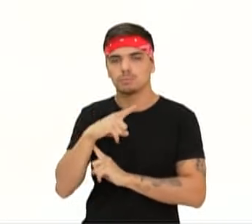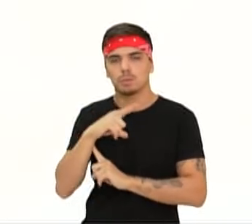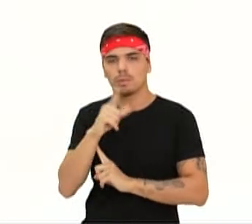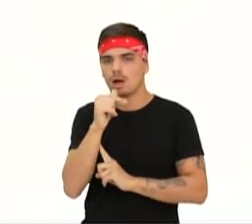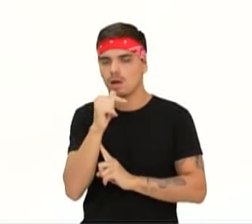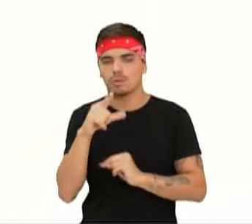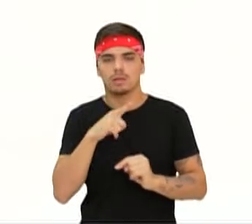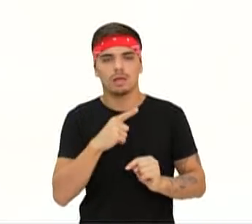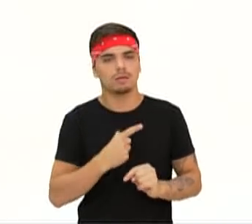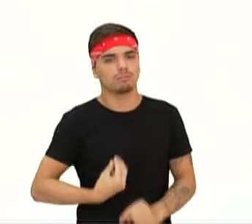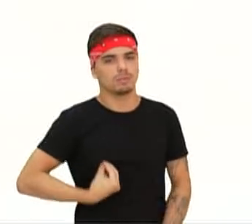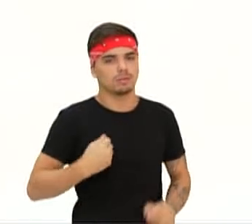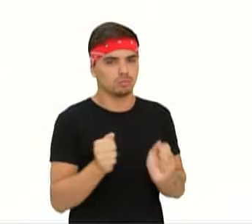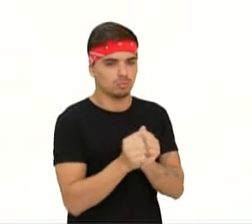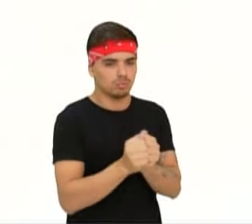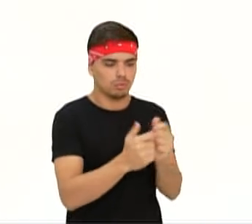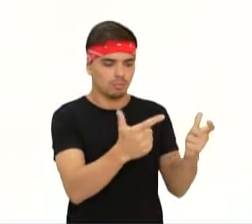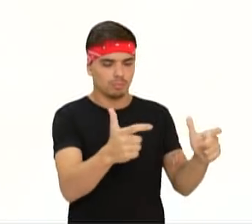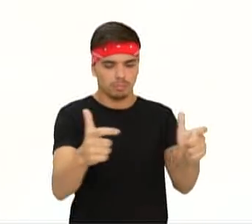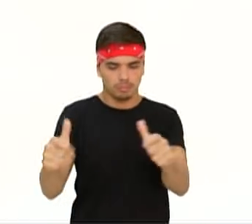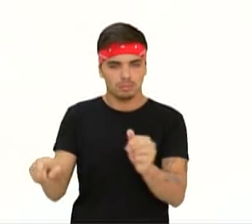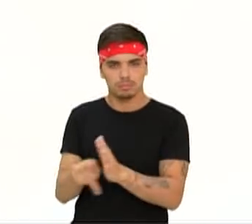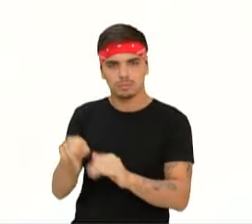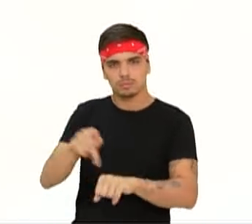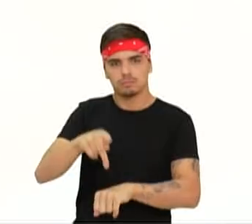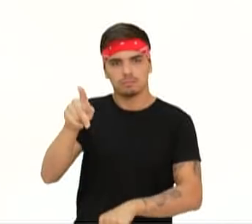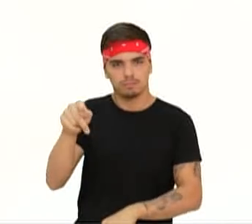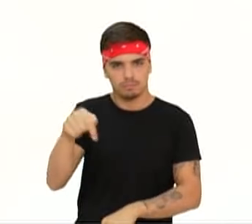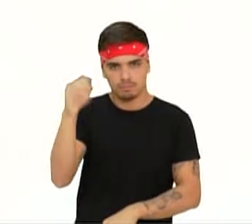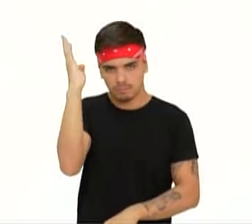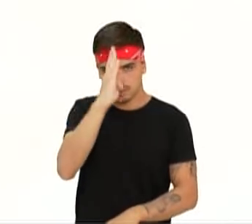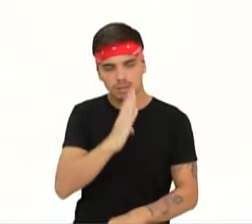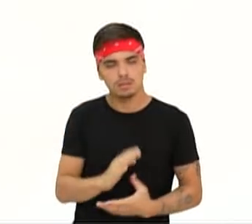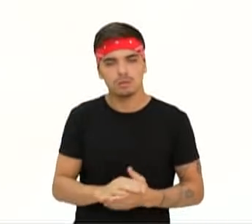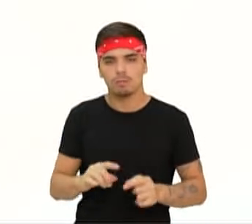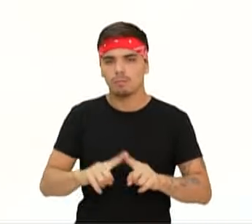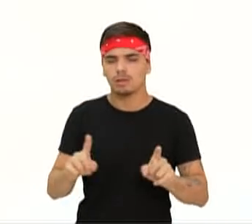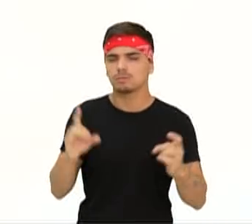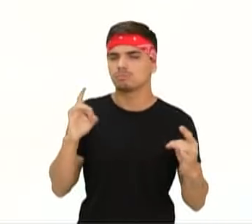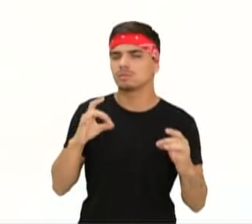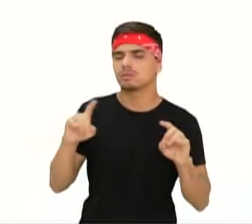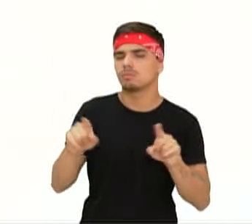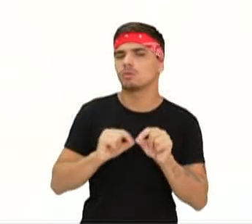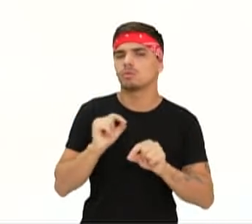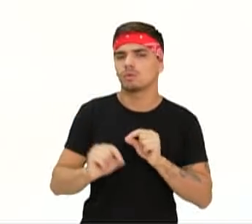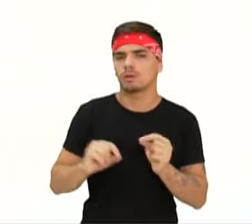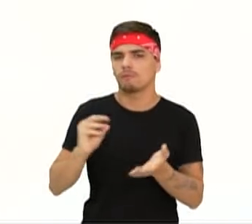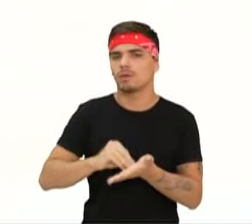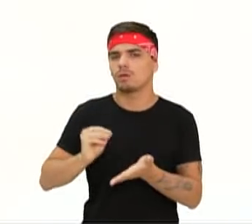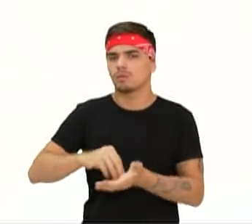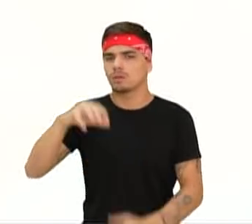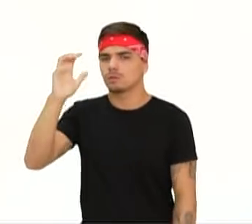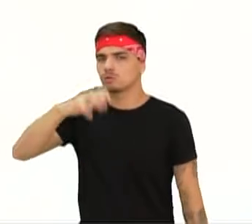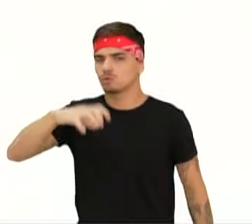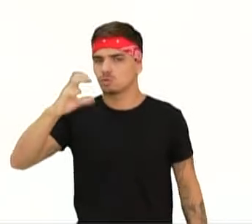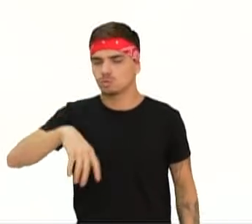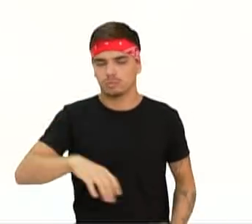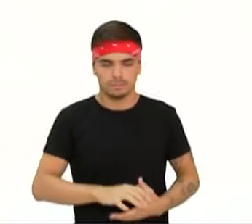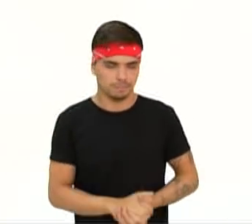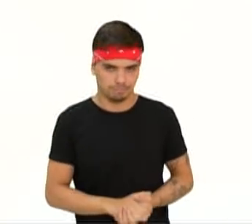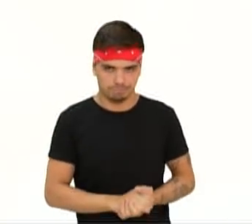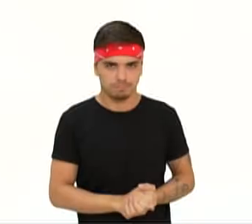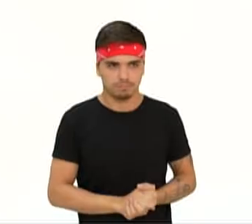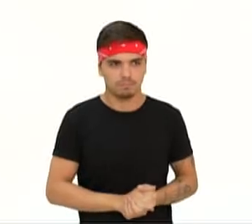está presente em todas as regiões do Brasil, especialmente onde há escassez, a falta de